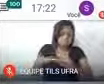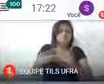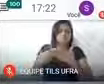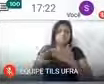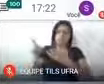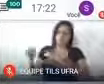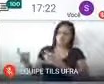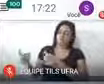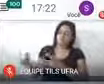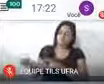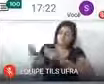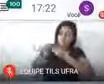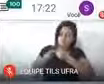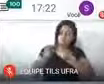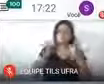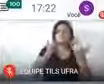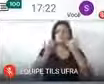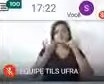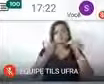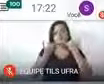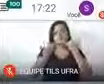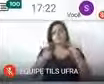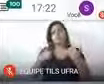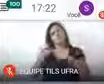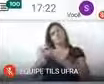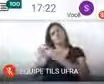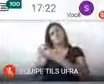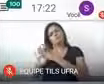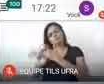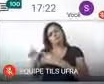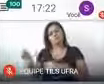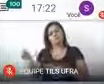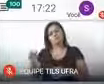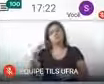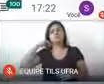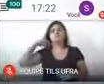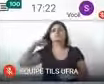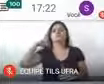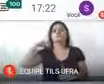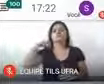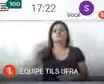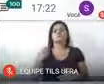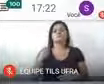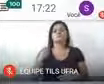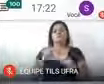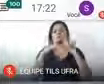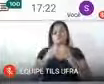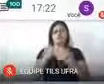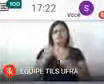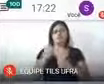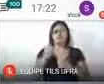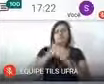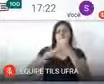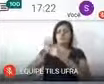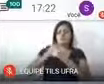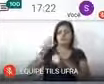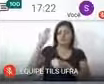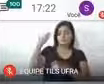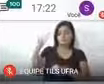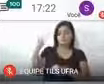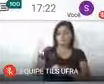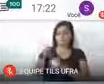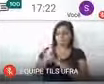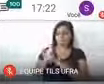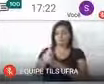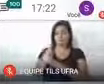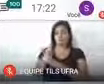informações, com as quais eu entrei em contato no evento que fizemos na UFPA no ano passado, o CEGEL, né, o oitavo CEGEL,